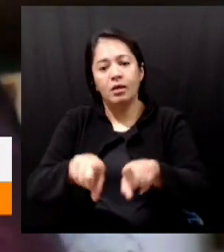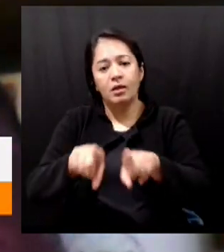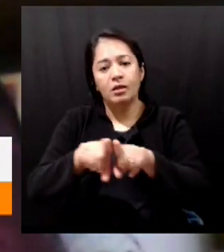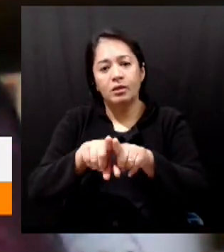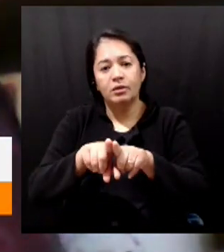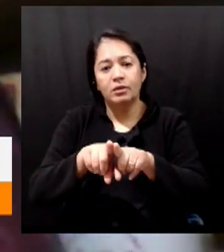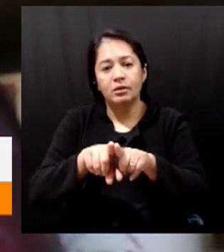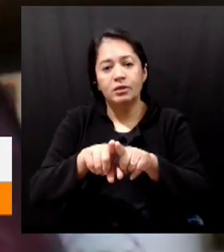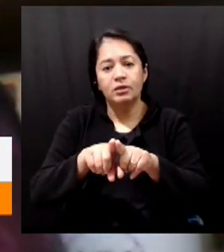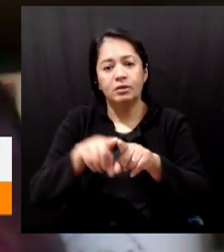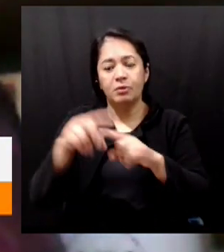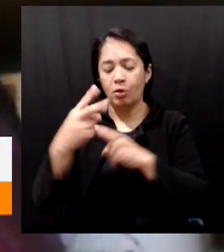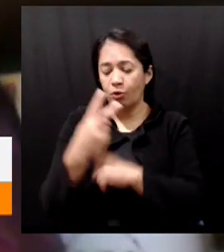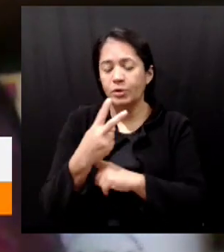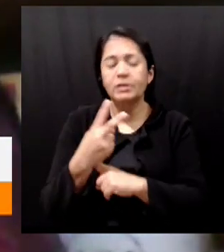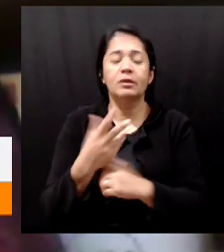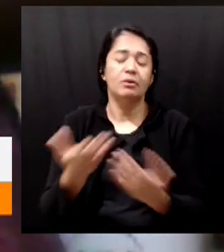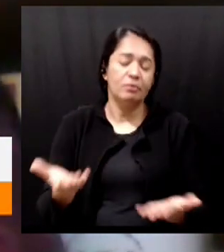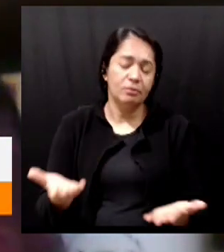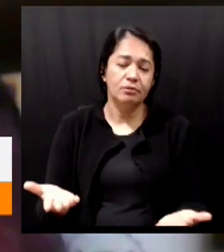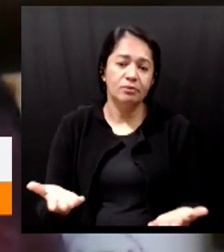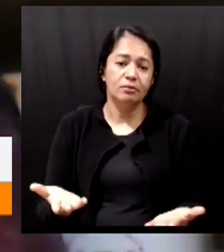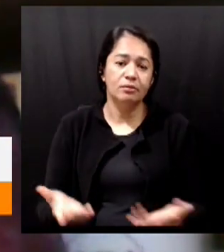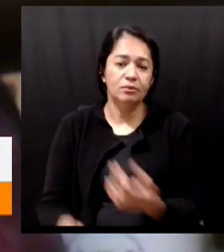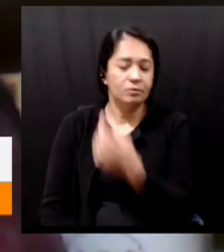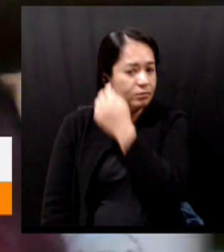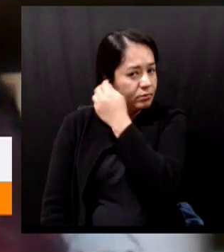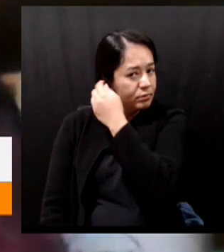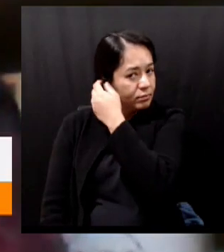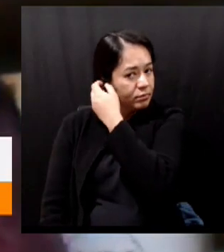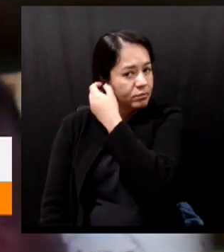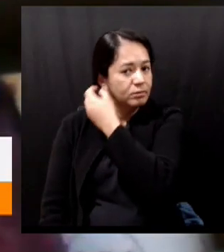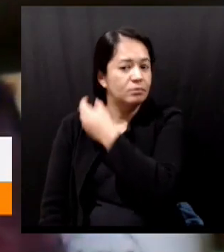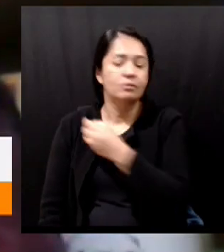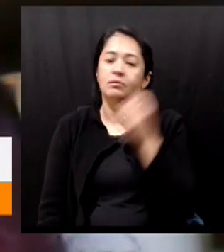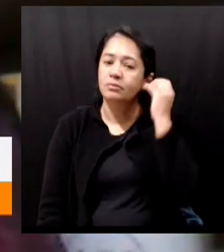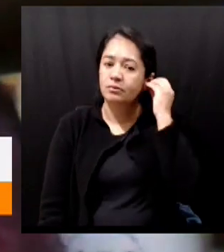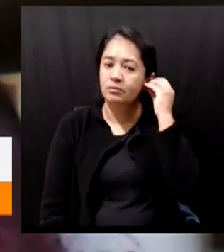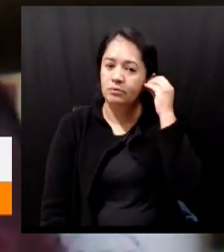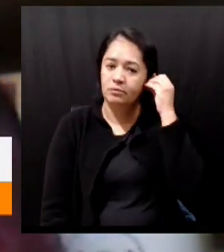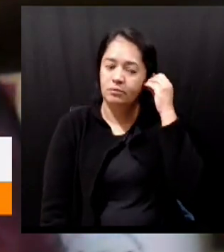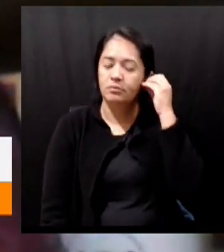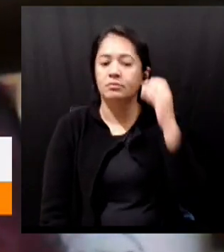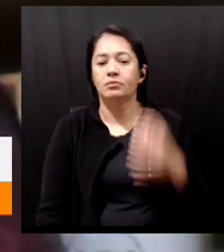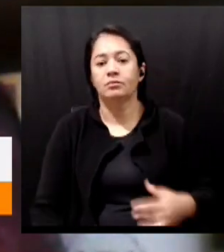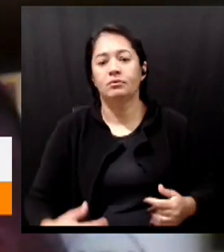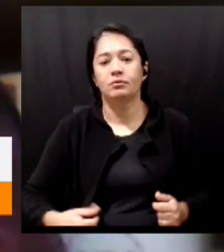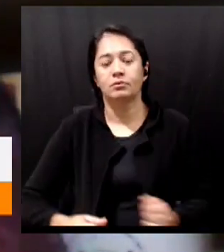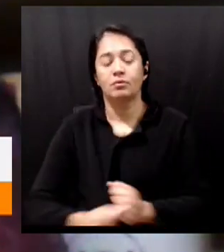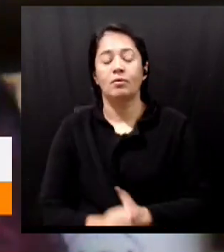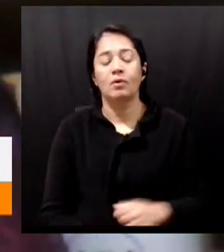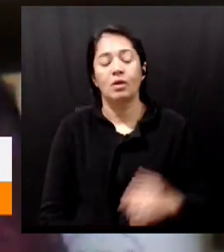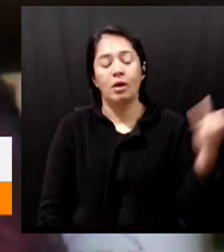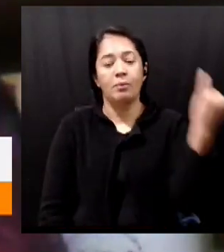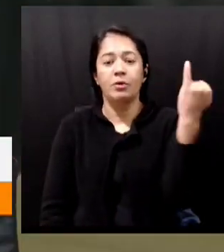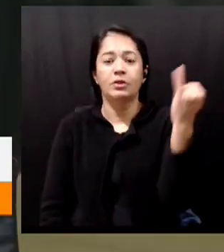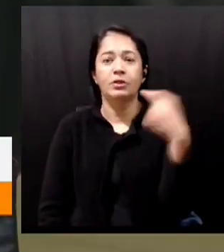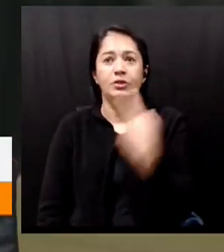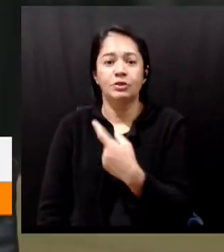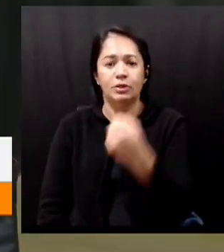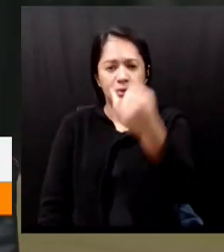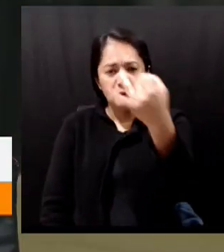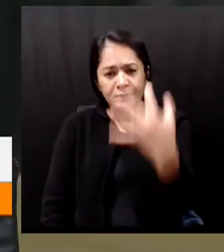ela mesma, né? É verdade, né, é importante a gente salientar,